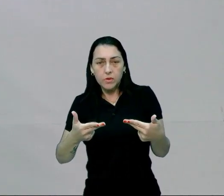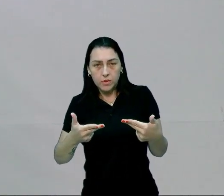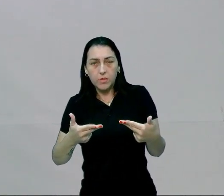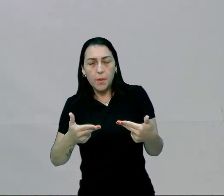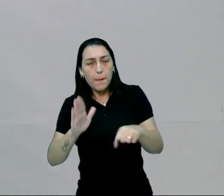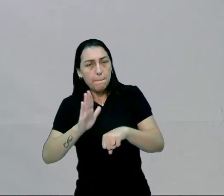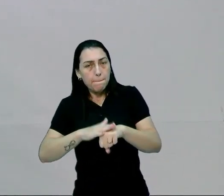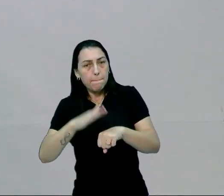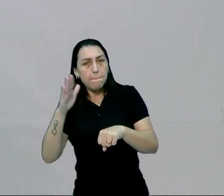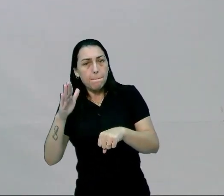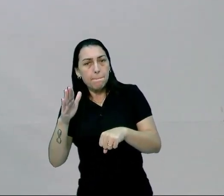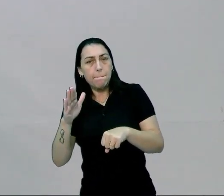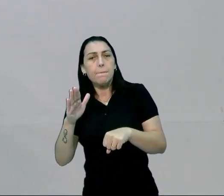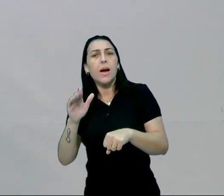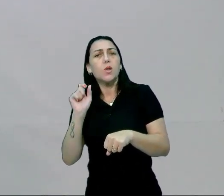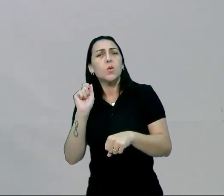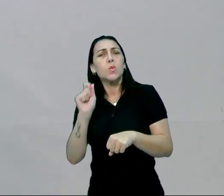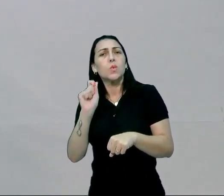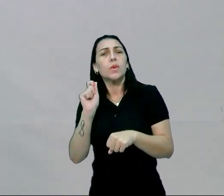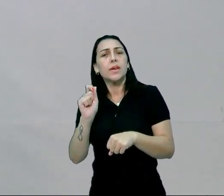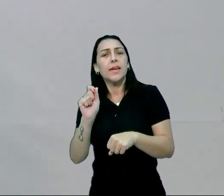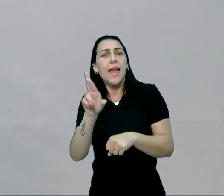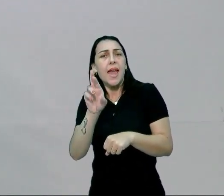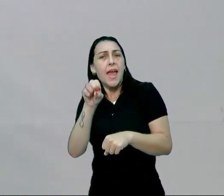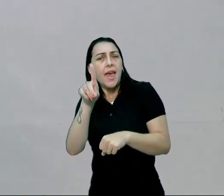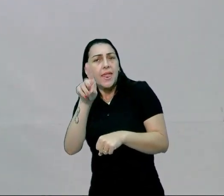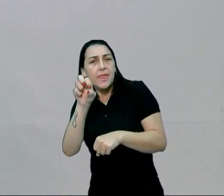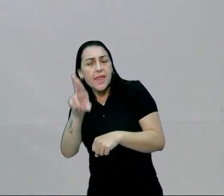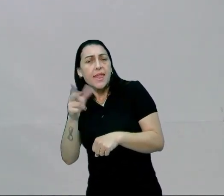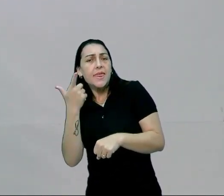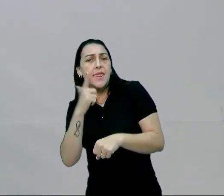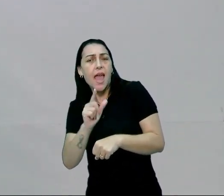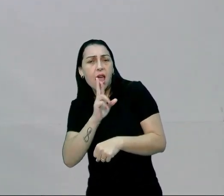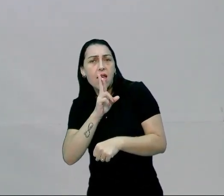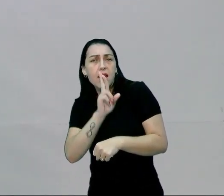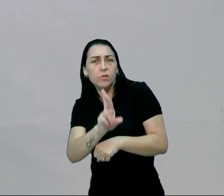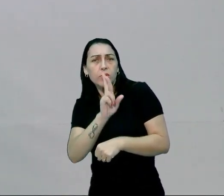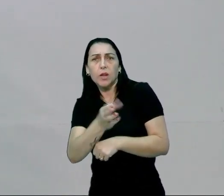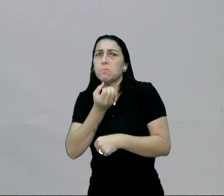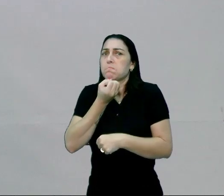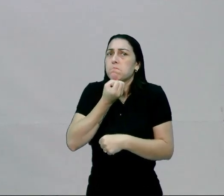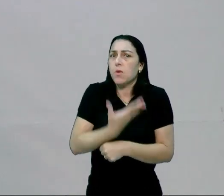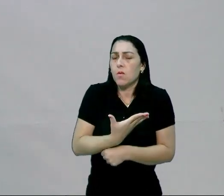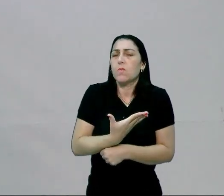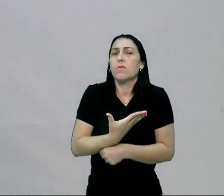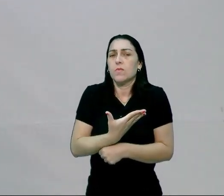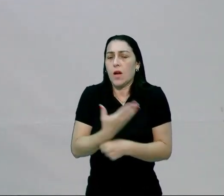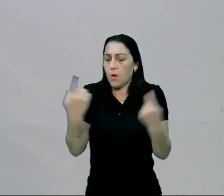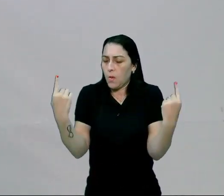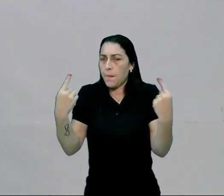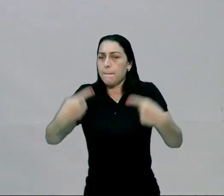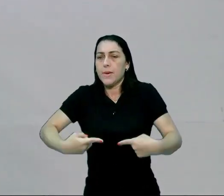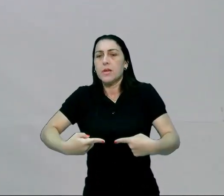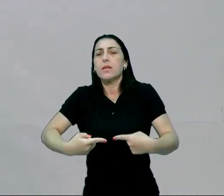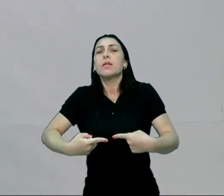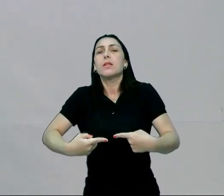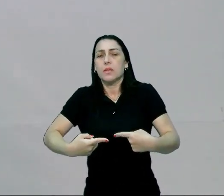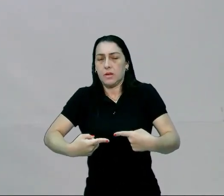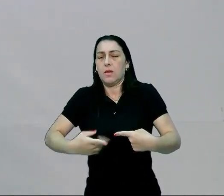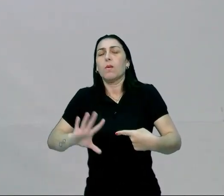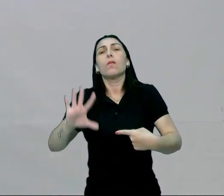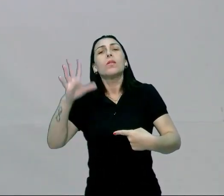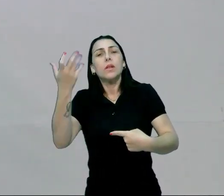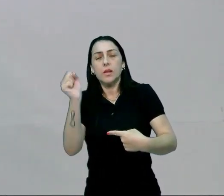parte mais de rendimento, no sentido de render, obter resultados. Então aqui a competição ela é bem